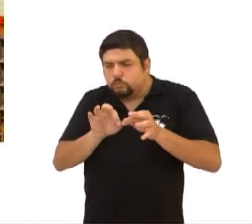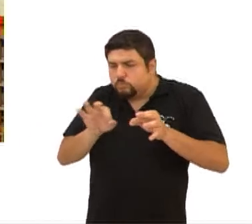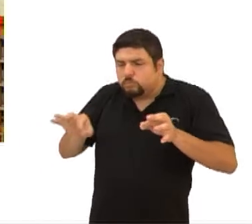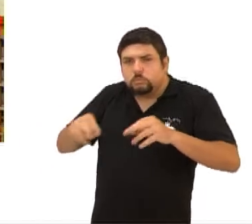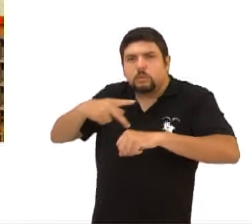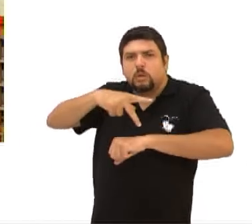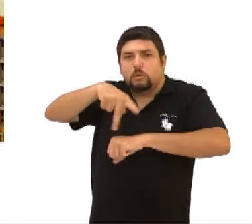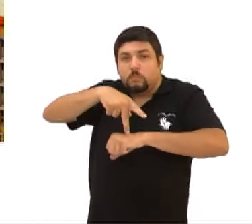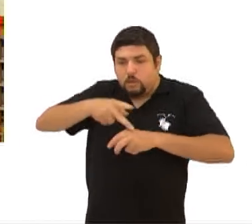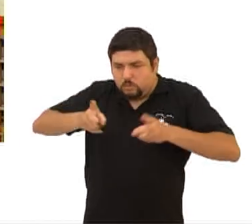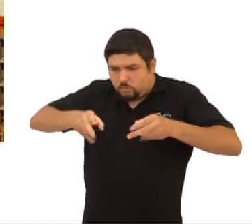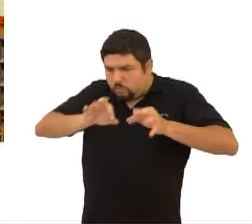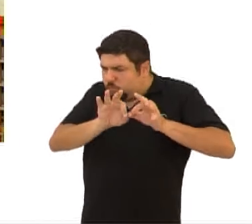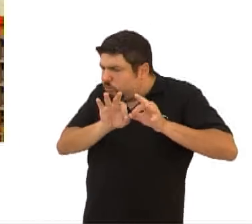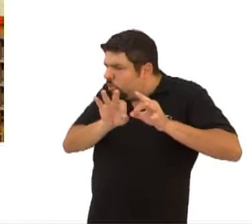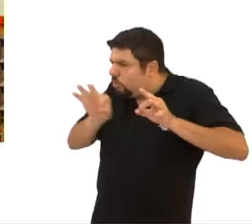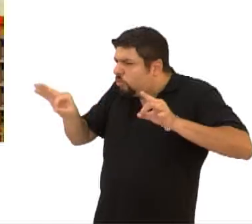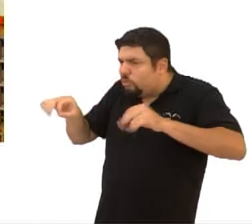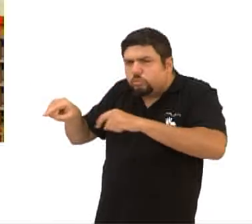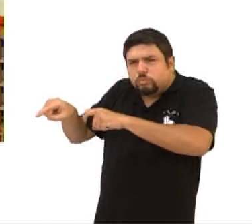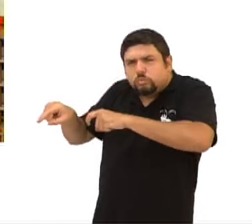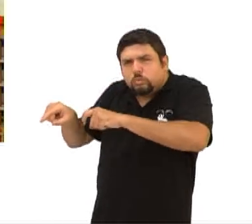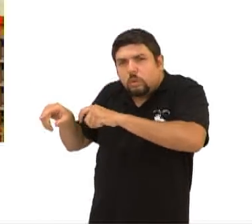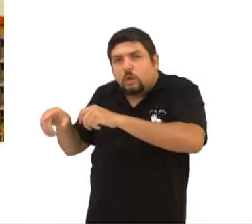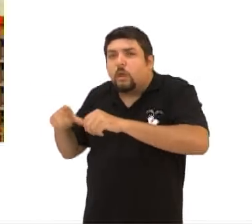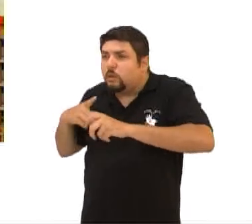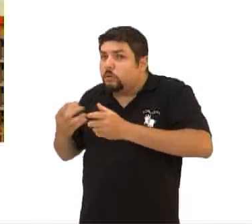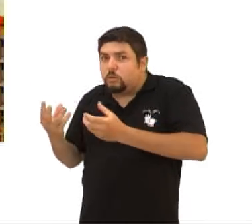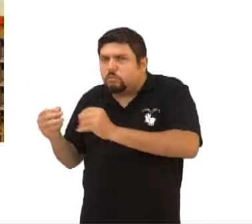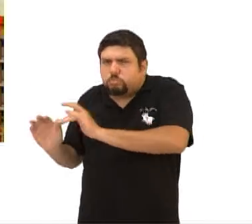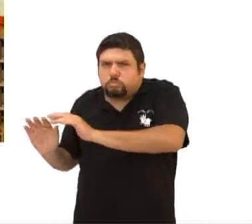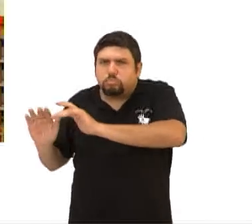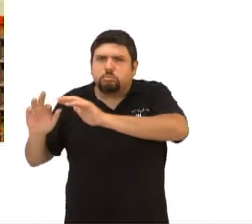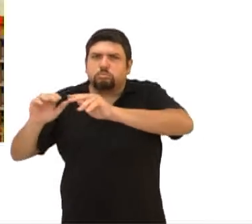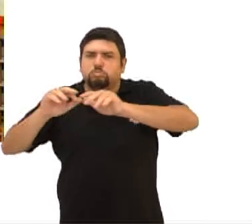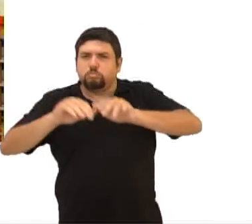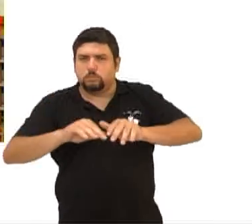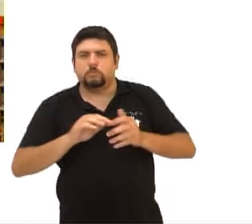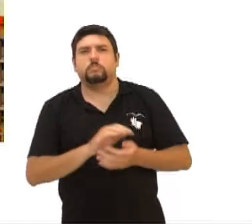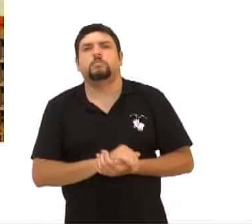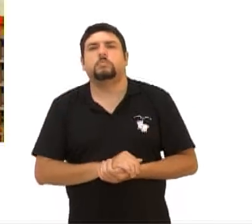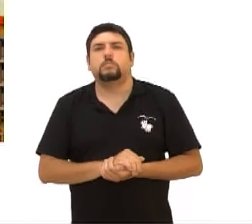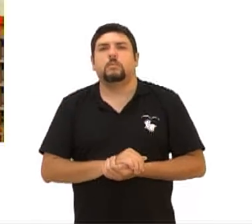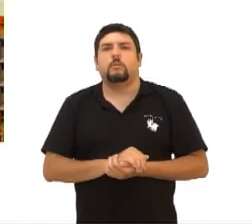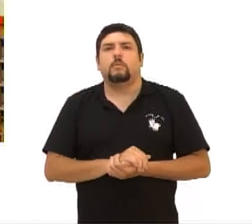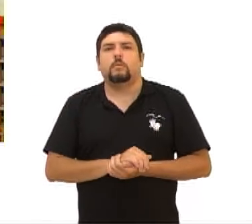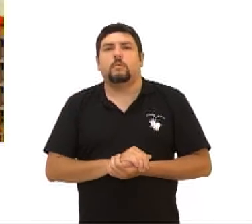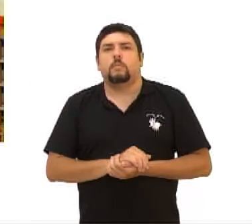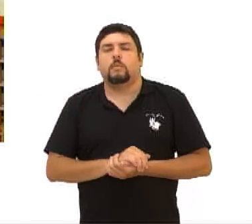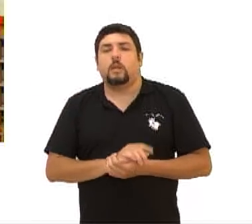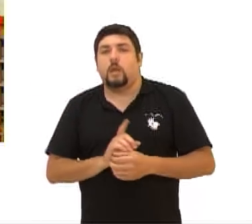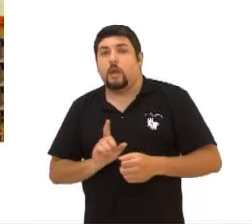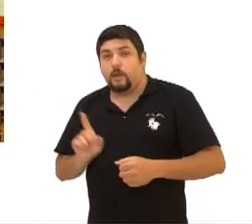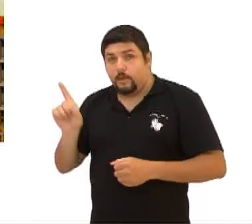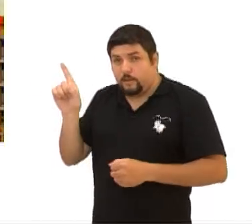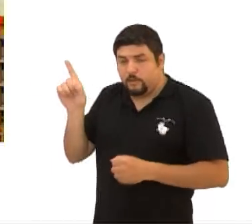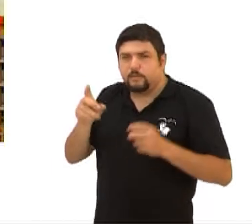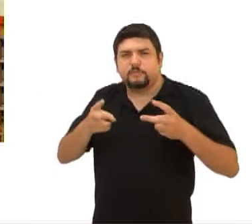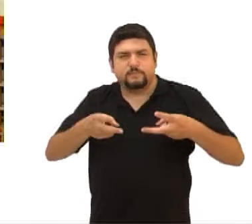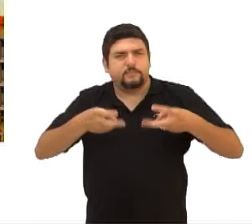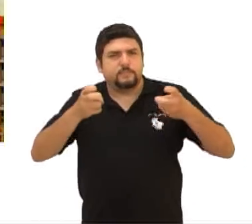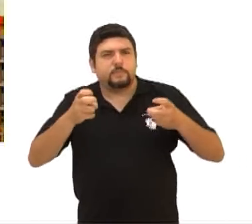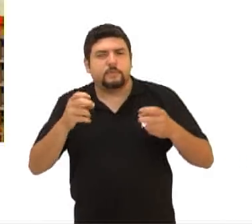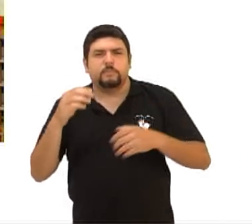Namíbia. A gente pode perceber pela imagem, né, que é uma cidade que tem um equilíbrio aí entre a paisagem urbana e a paisagem